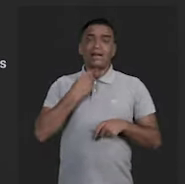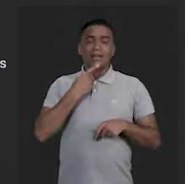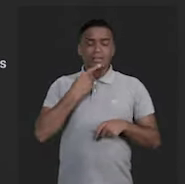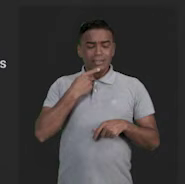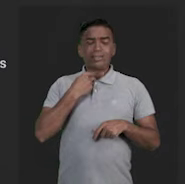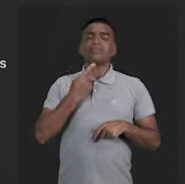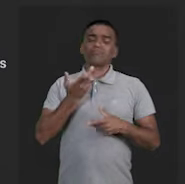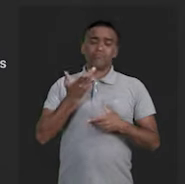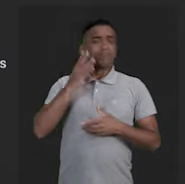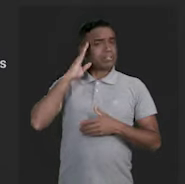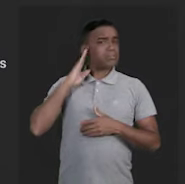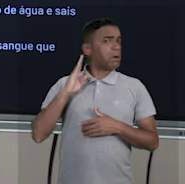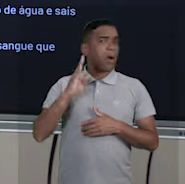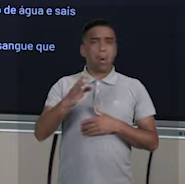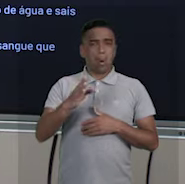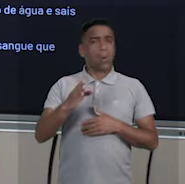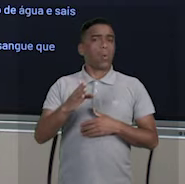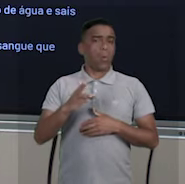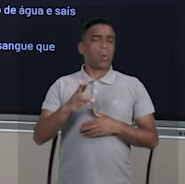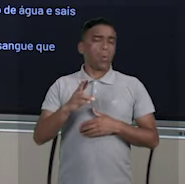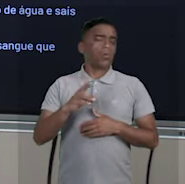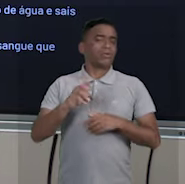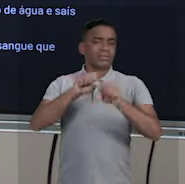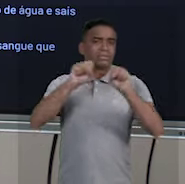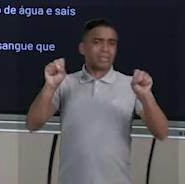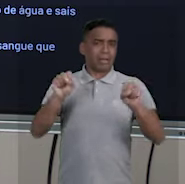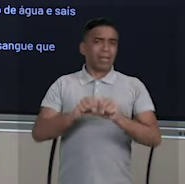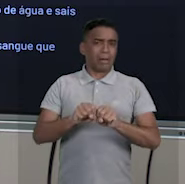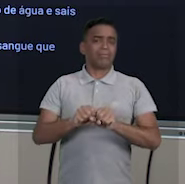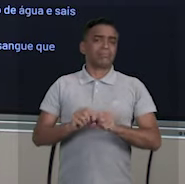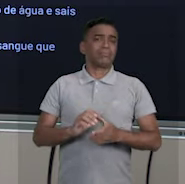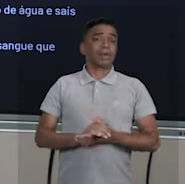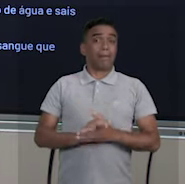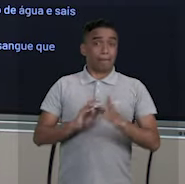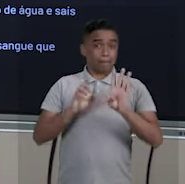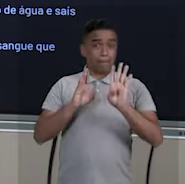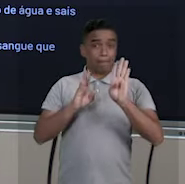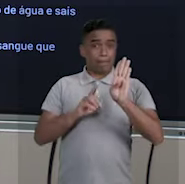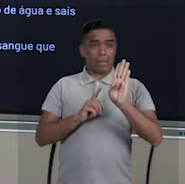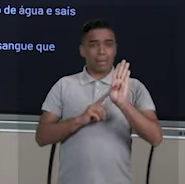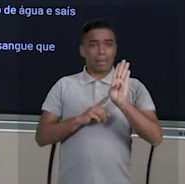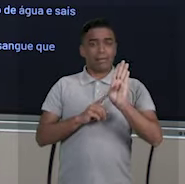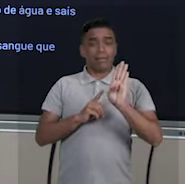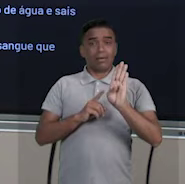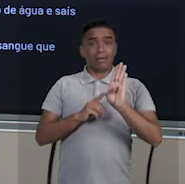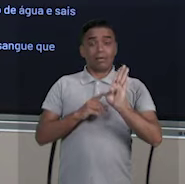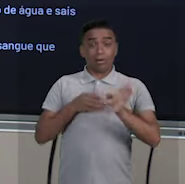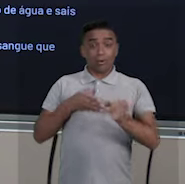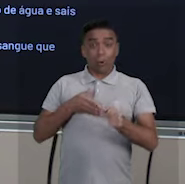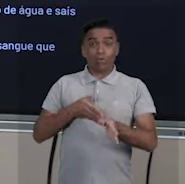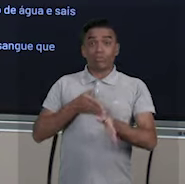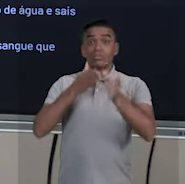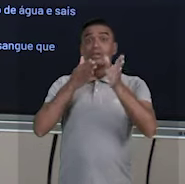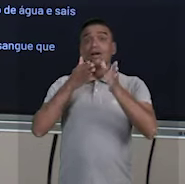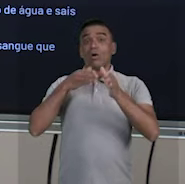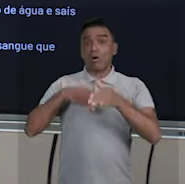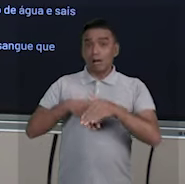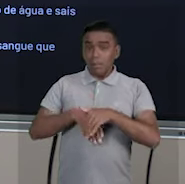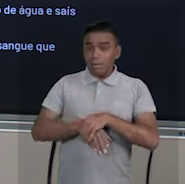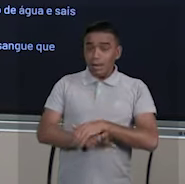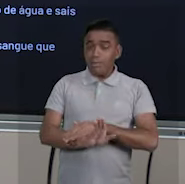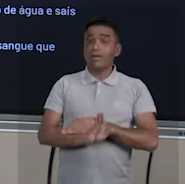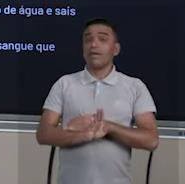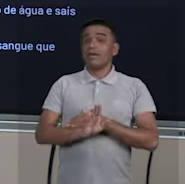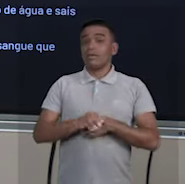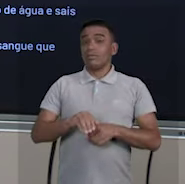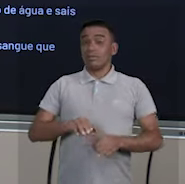gente? É uma das principais funções do sistema urinário. B, condução, armazenamento e excreção da urina? Também,